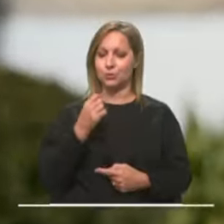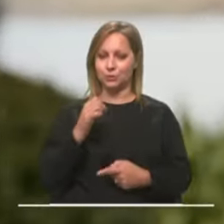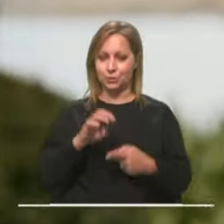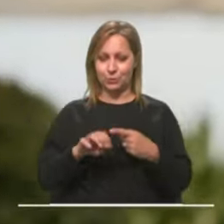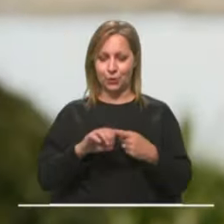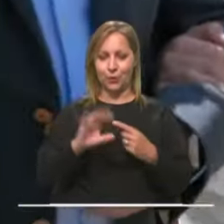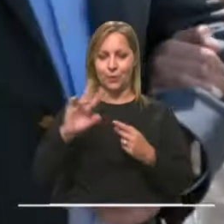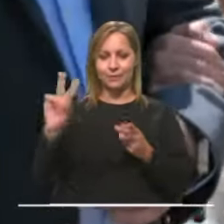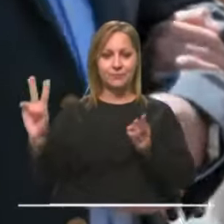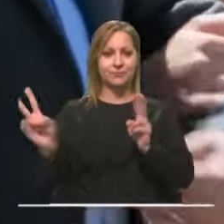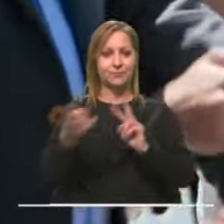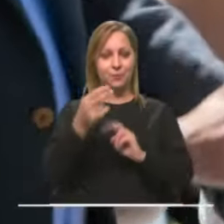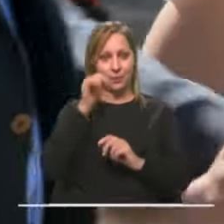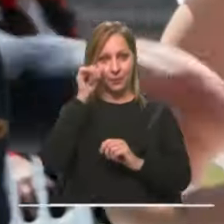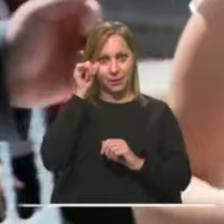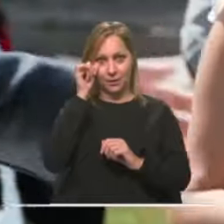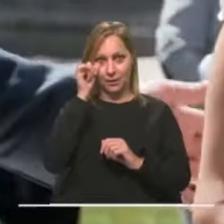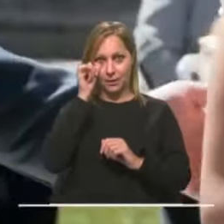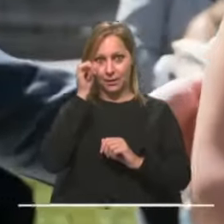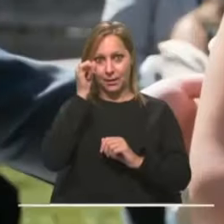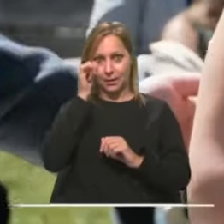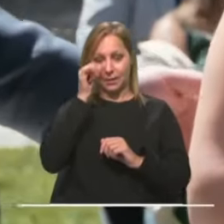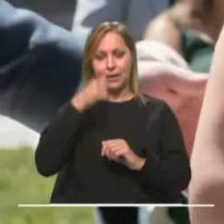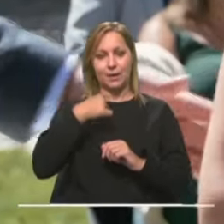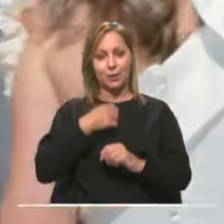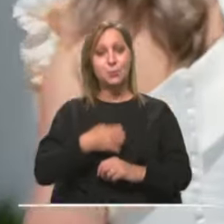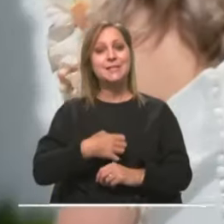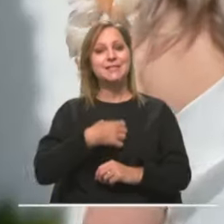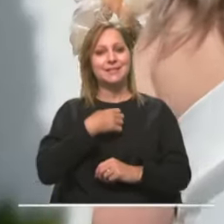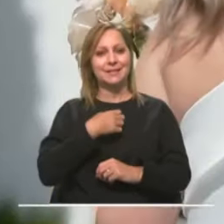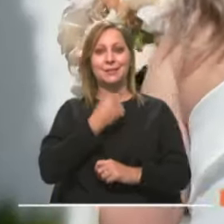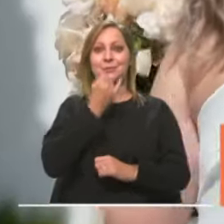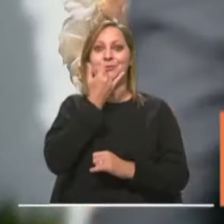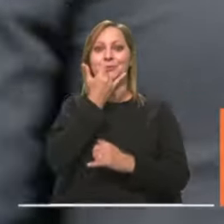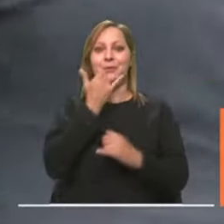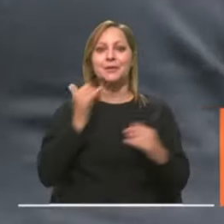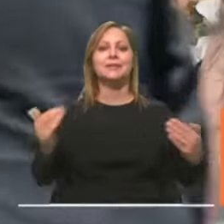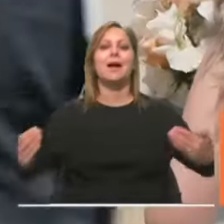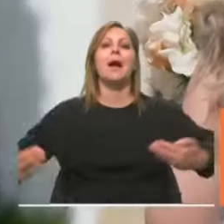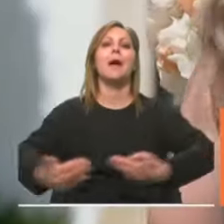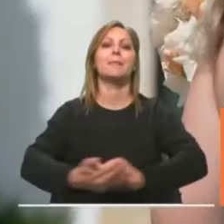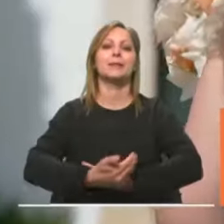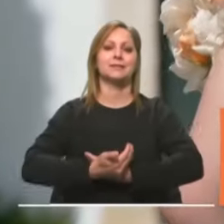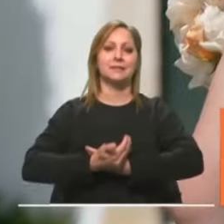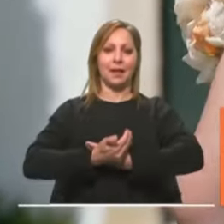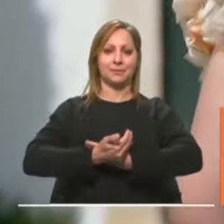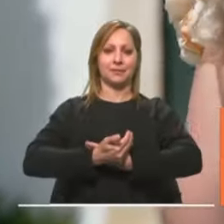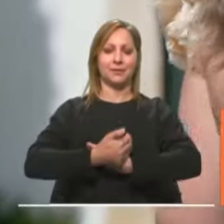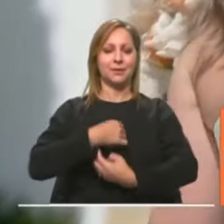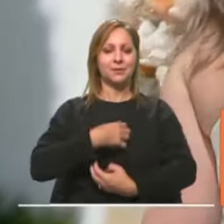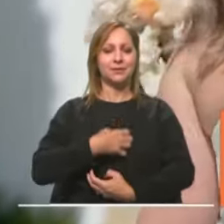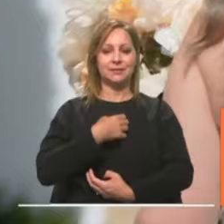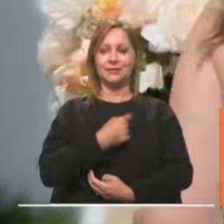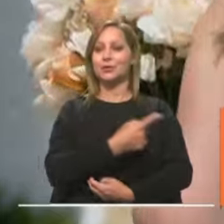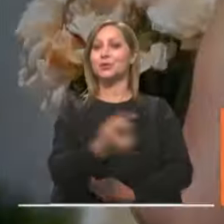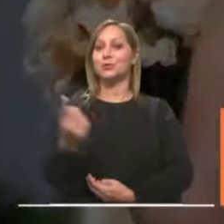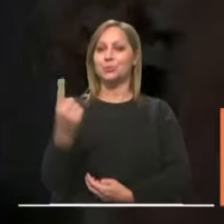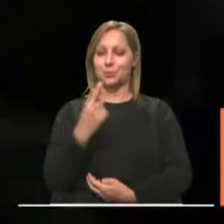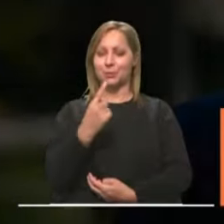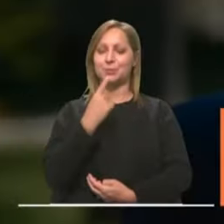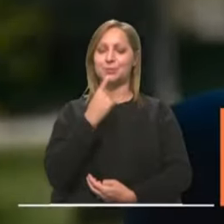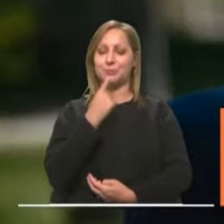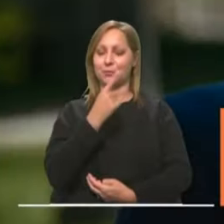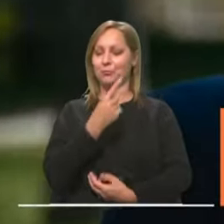se virou, eu senti-me literalmente abraçada com o sorriso dele. E acho que isso foi notório por toda a gente. Portanto,